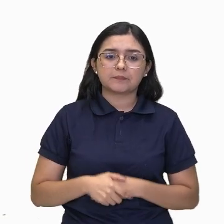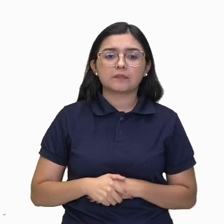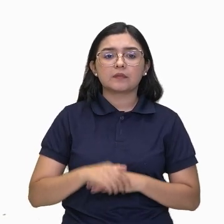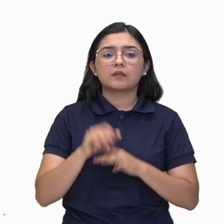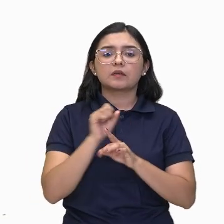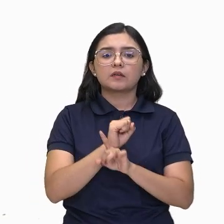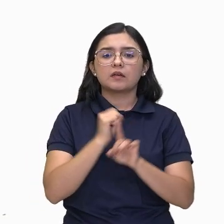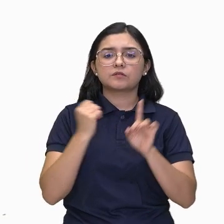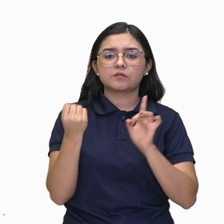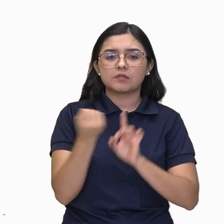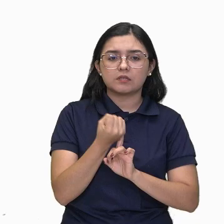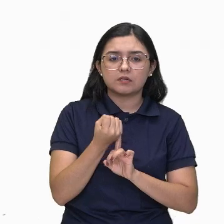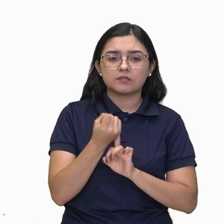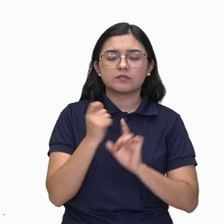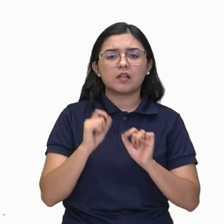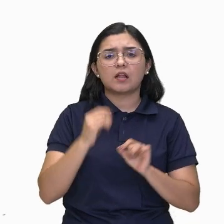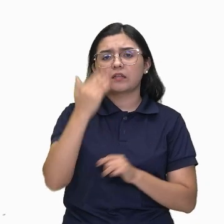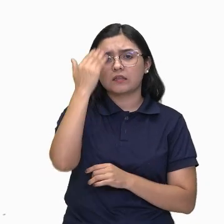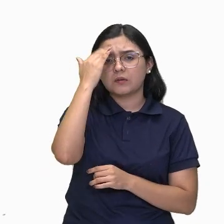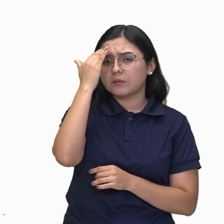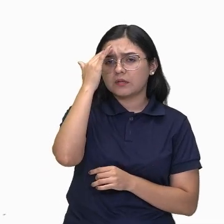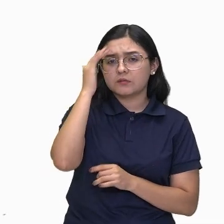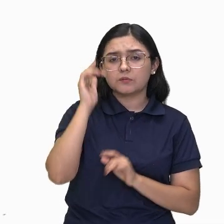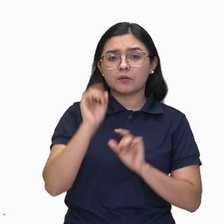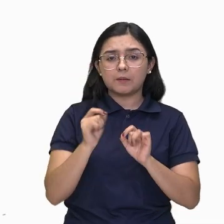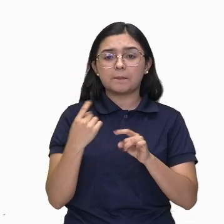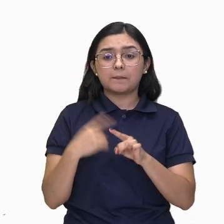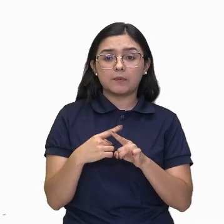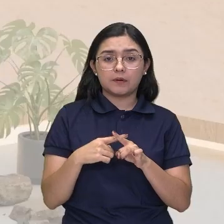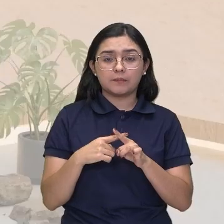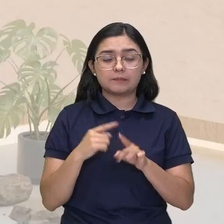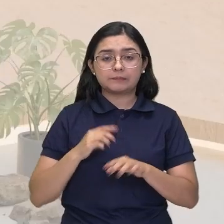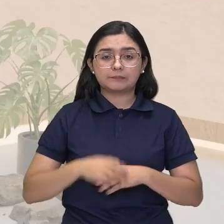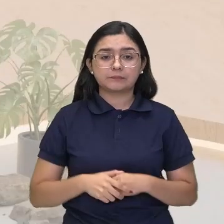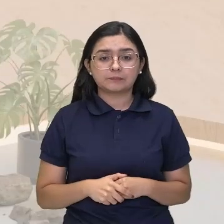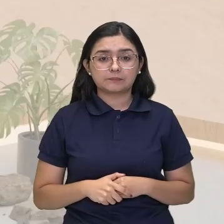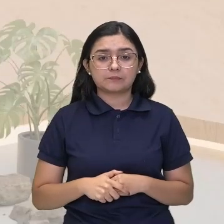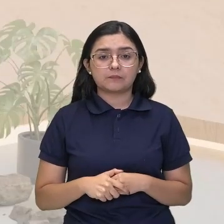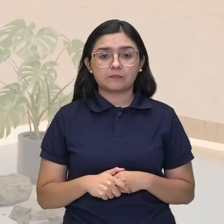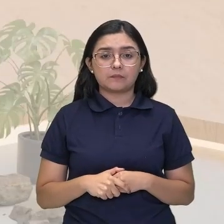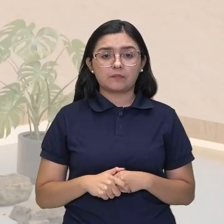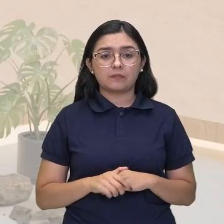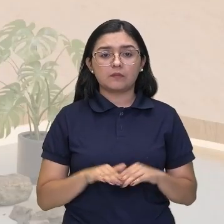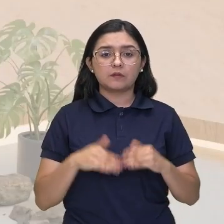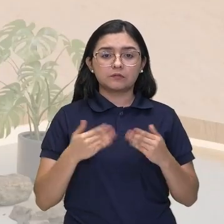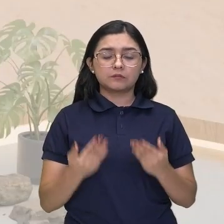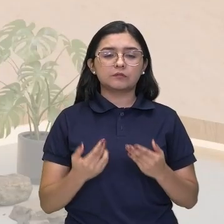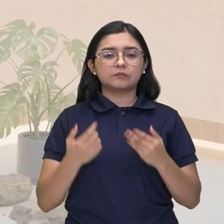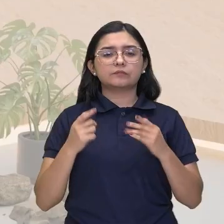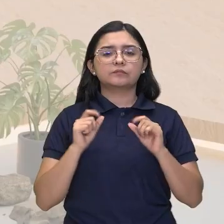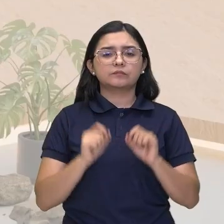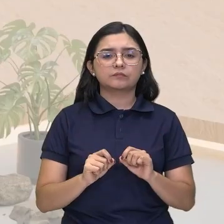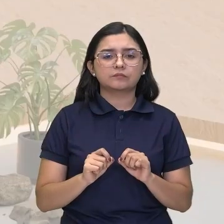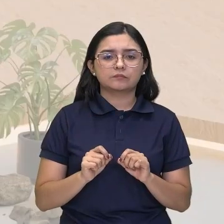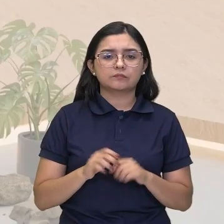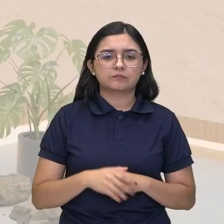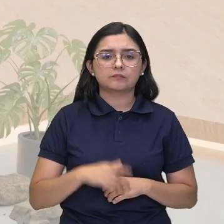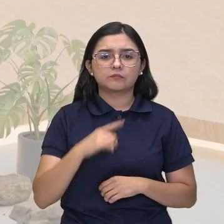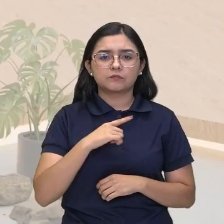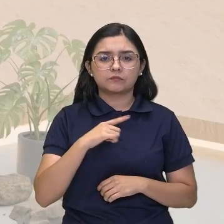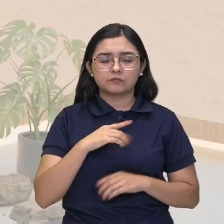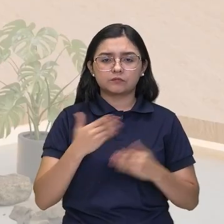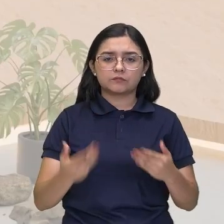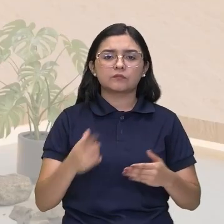sociedade envolvente ela não compreende, porque muitas vezes, quando se fala na questão da